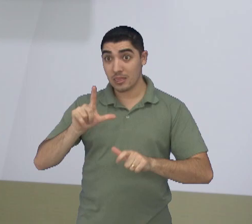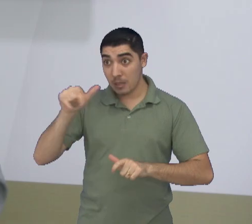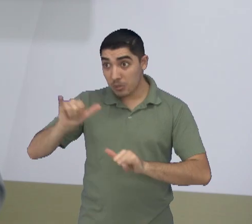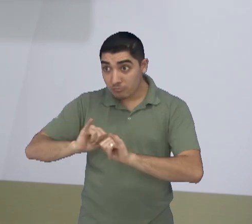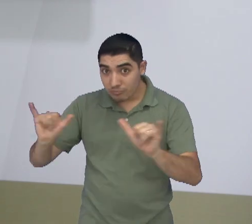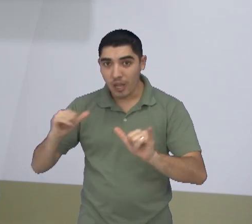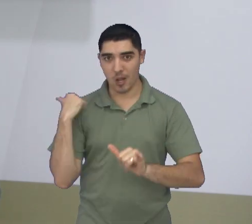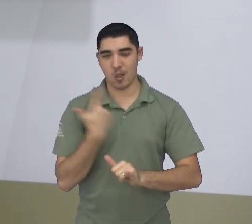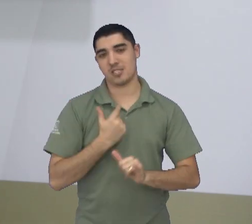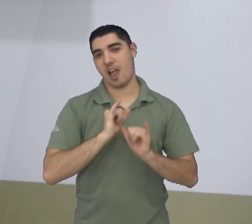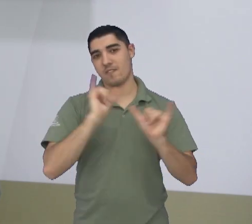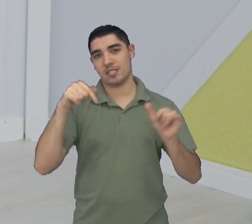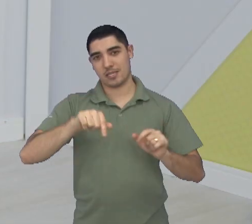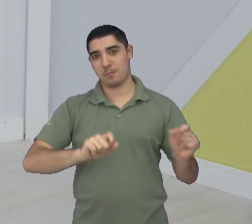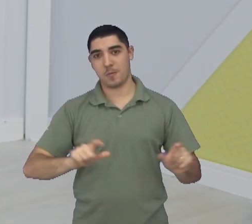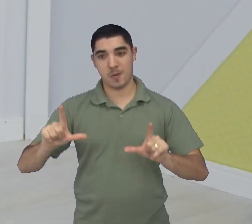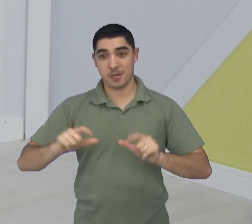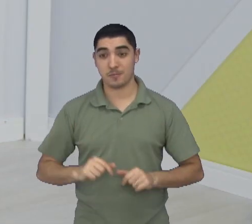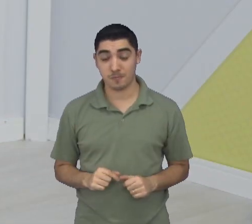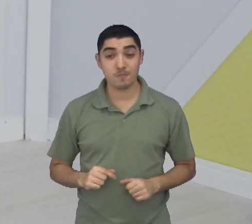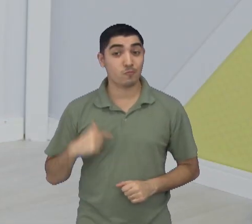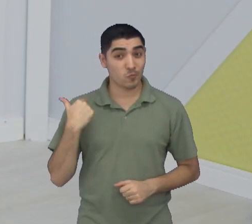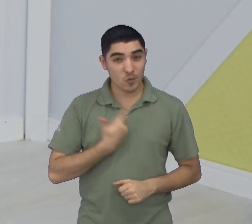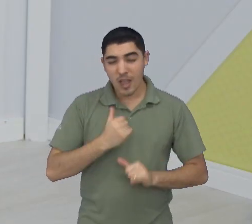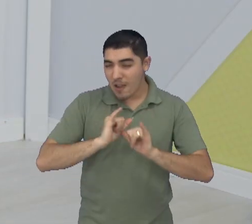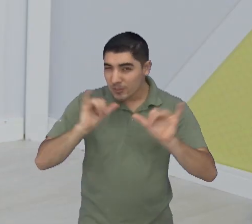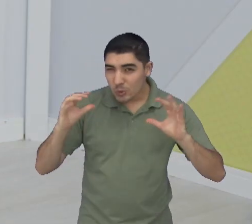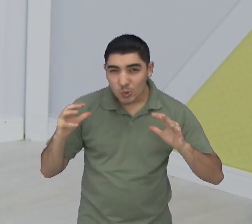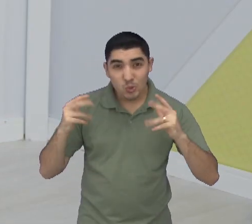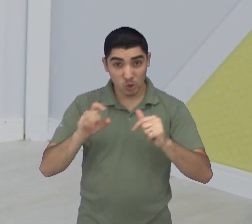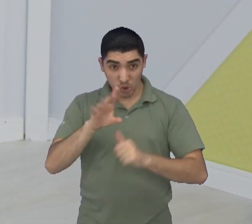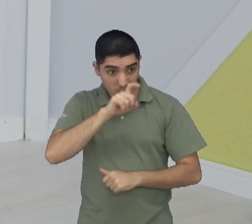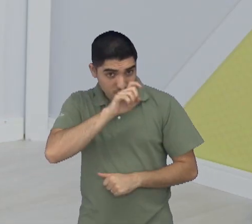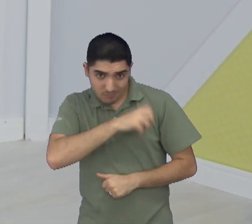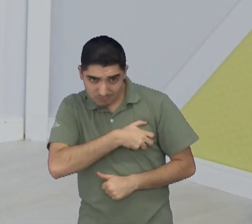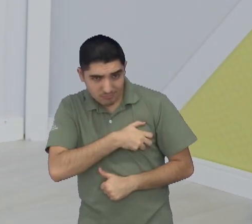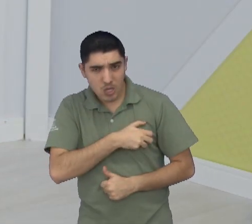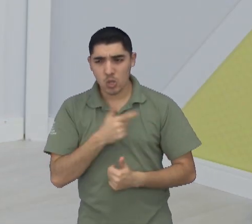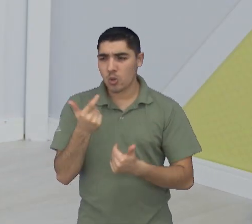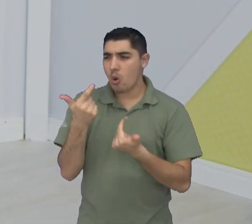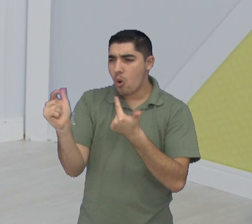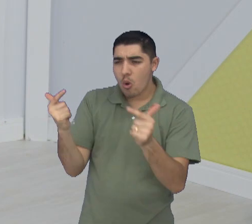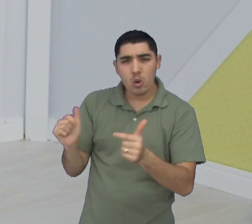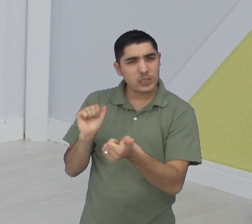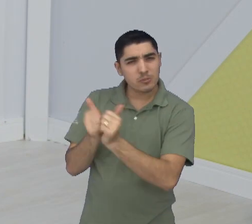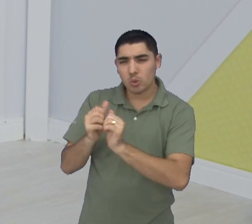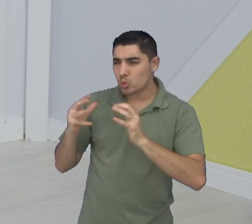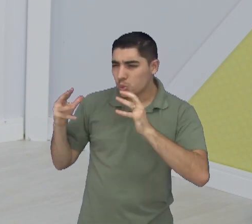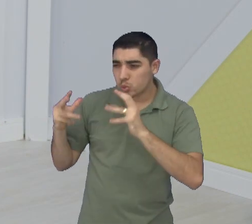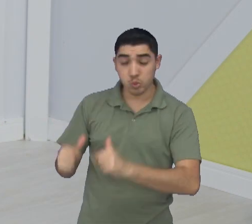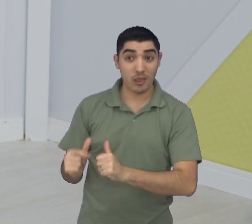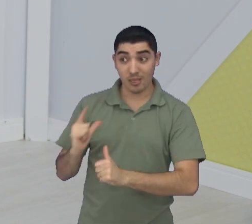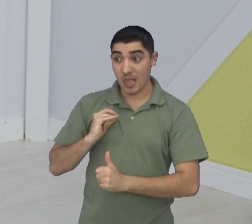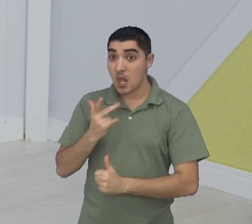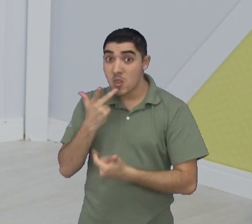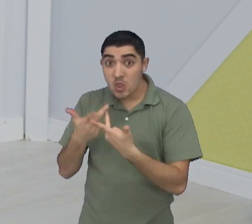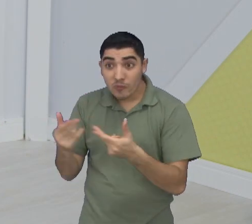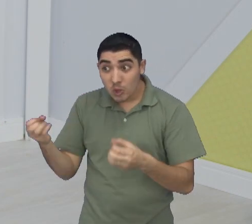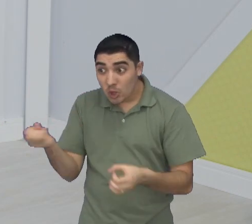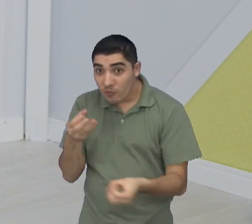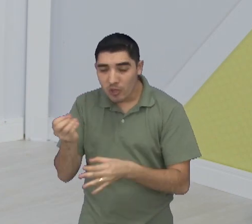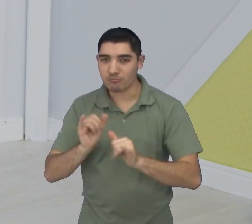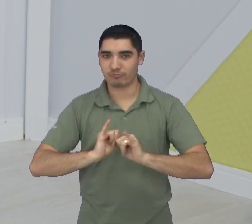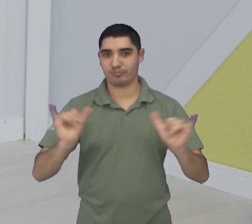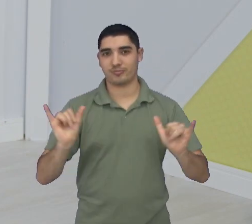novidades, a gente traz para vocês. A gente vai trazer tudo sobre não só o São José, todos os esportes. Tendo alguma novidade, a gente vai trazer para